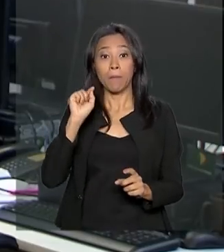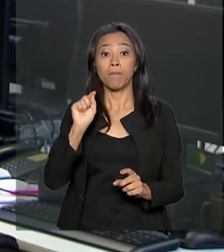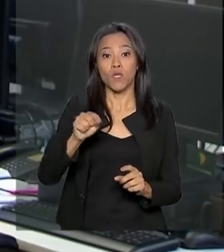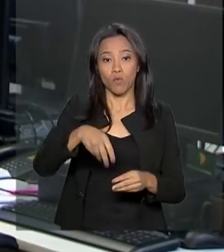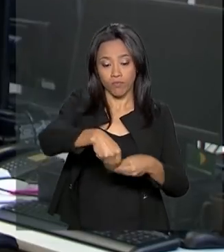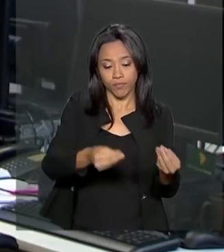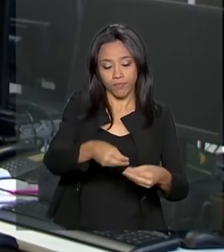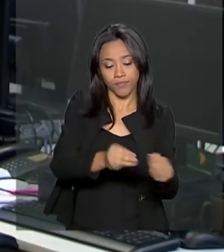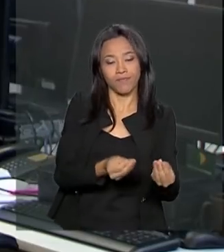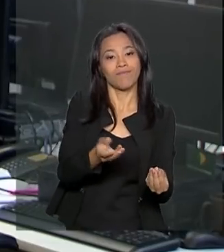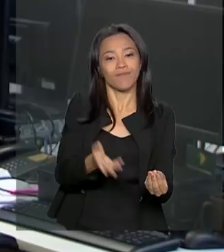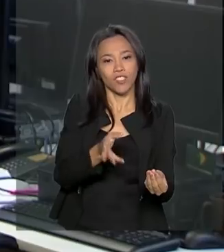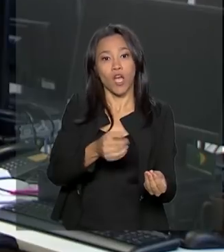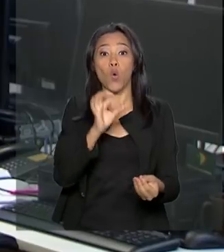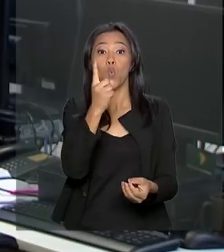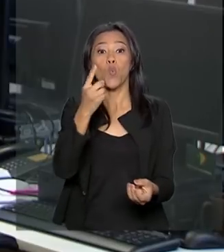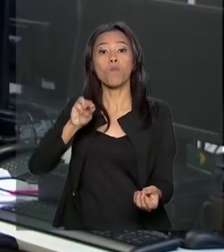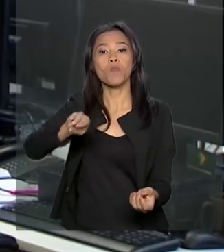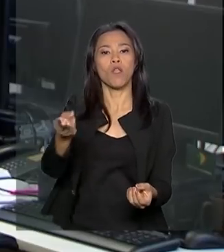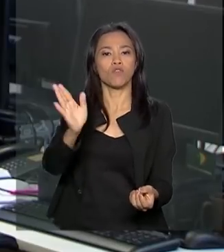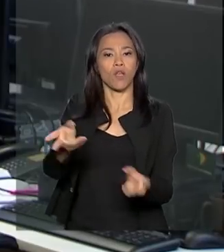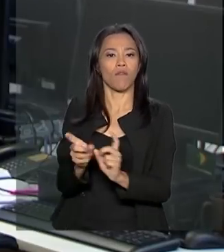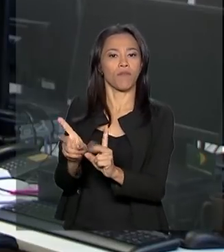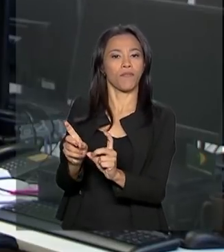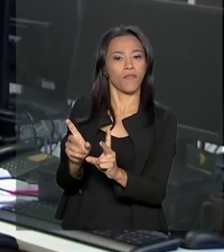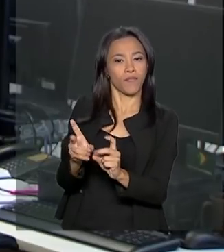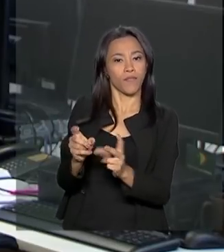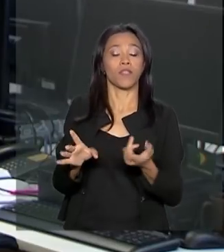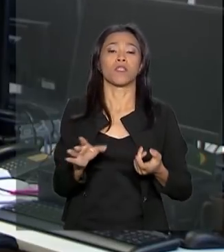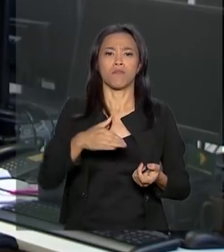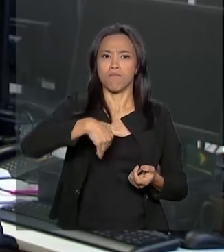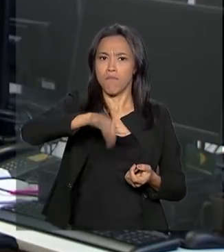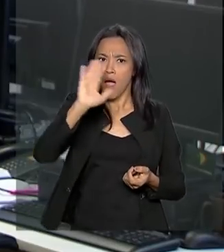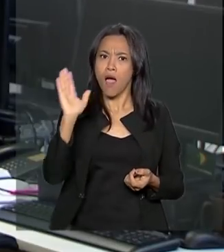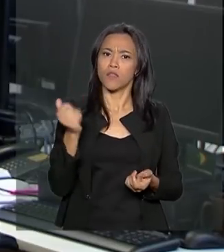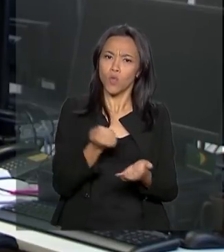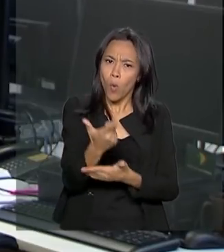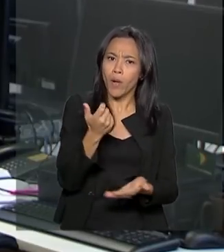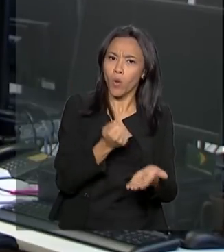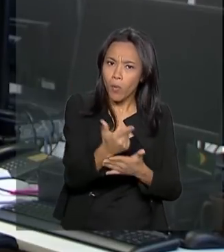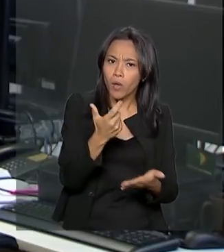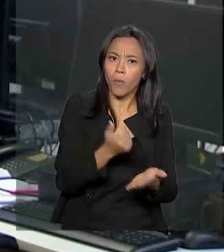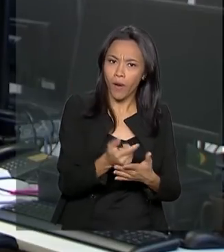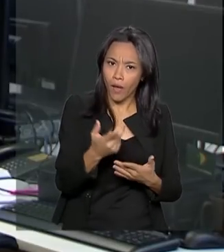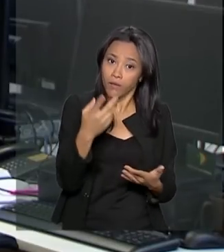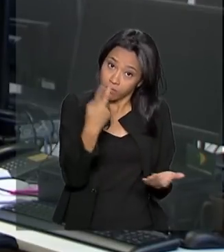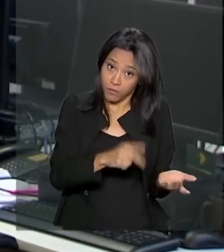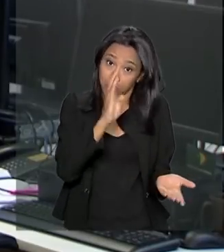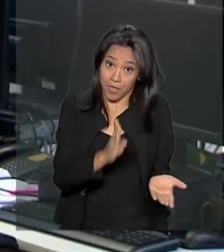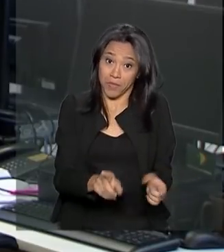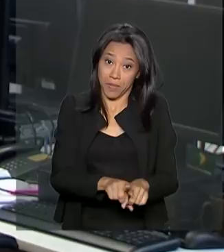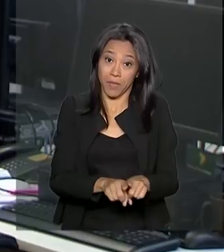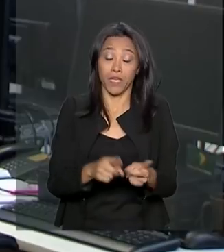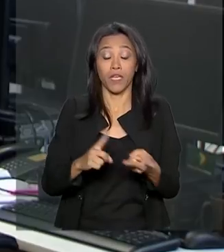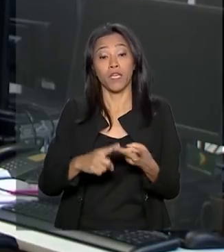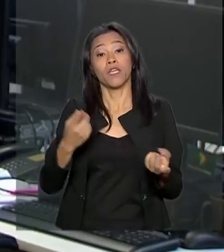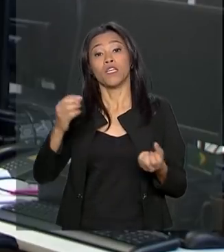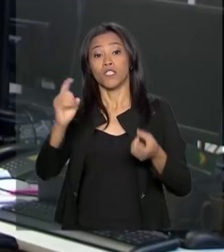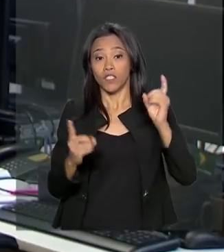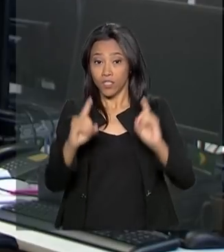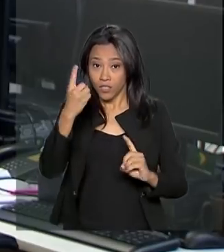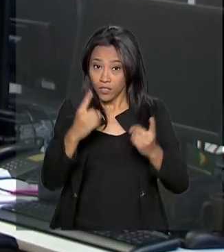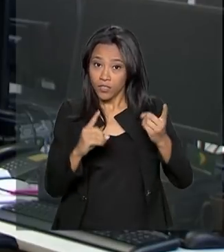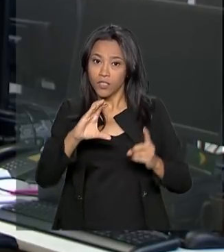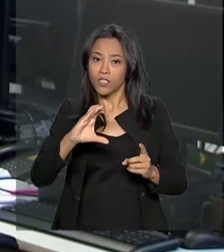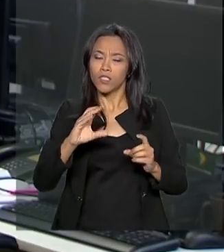de mais de um milhão à venda. No ranking de nacionalidades que mais compraram, estão, além do Brasil, Chile, Colômbia,